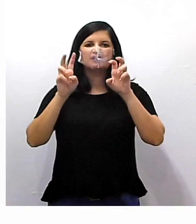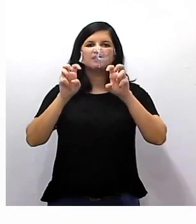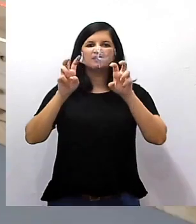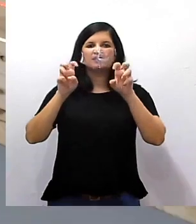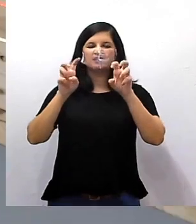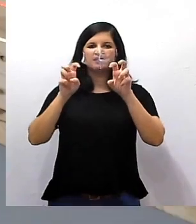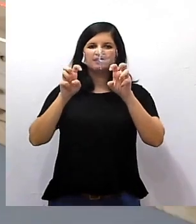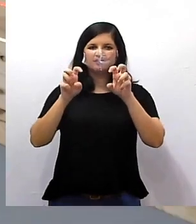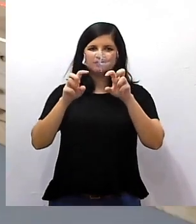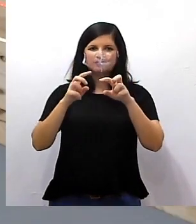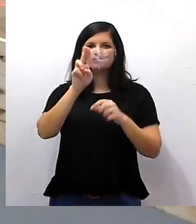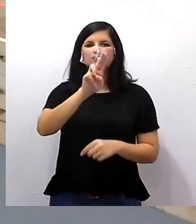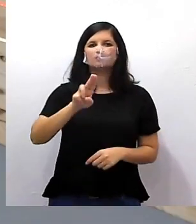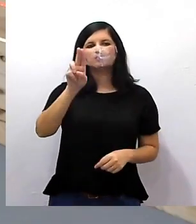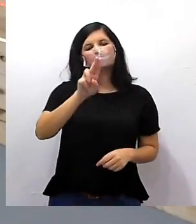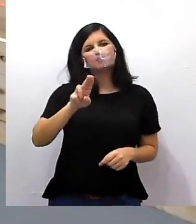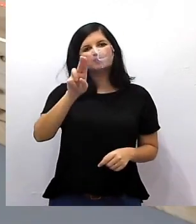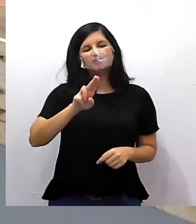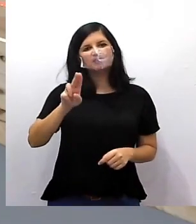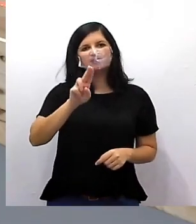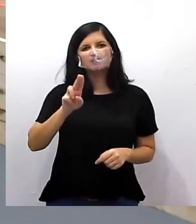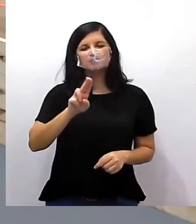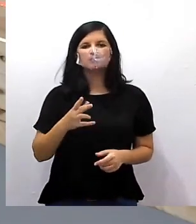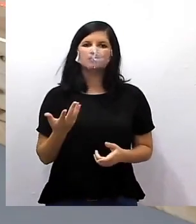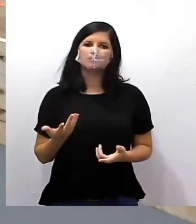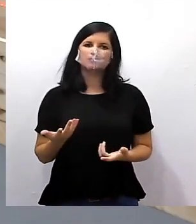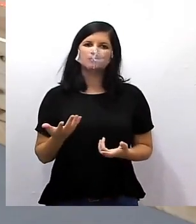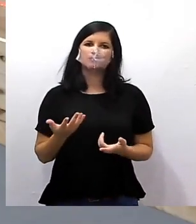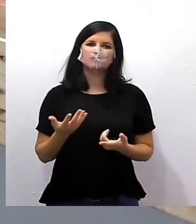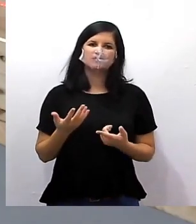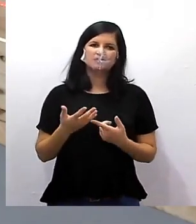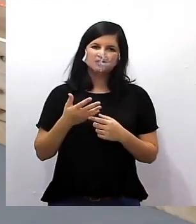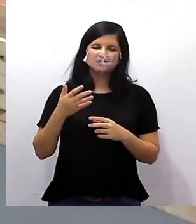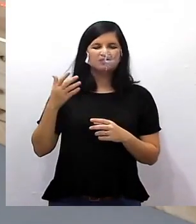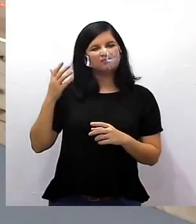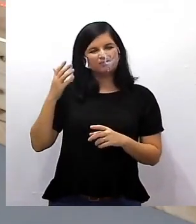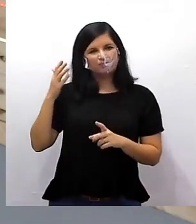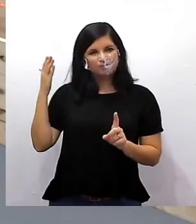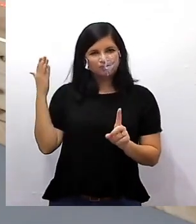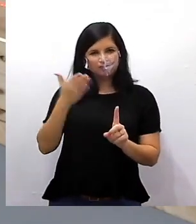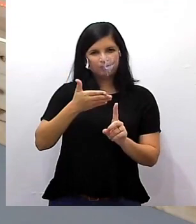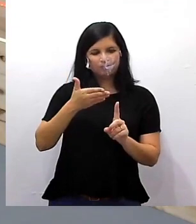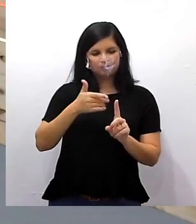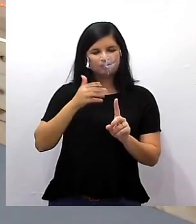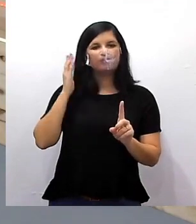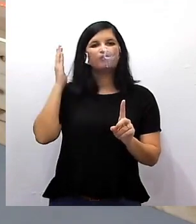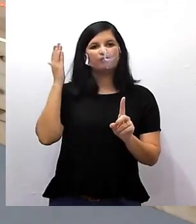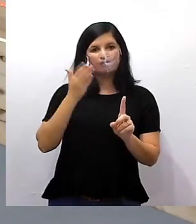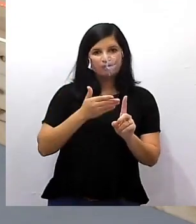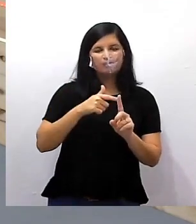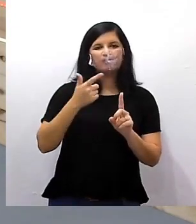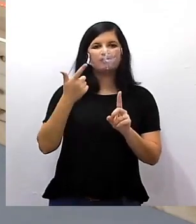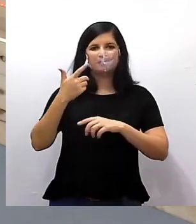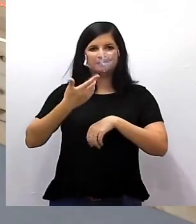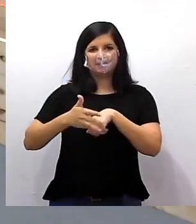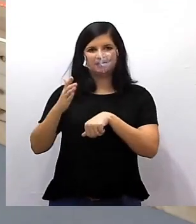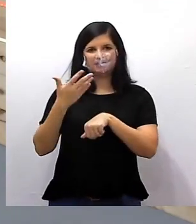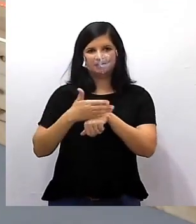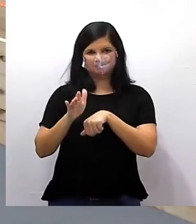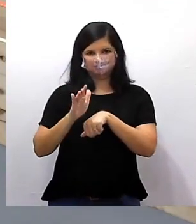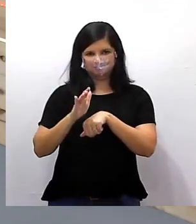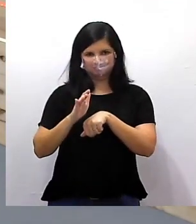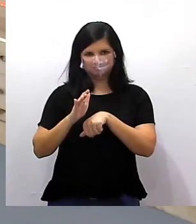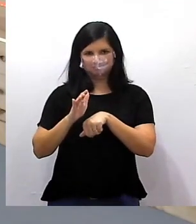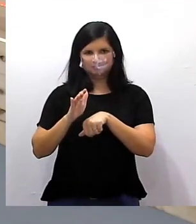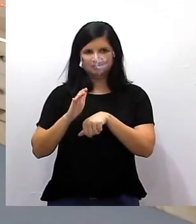assunto que eu utilizo pra dar ênfase, tá certo? Na ação que foi praticada e não em